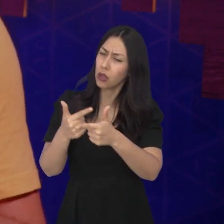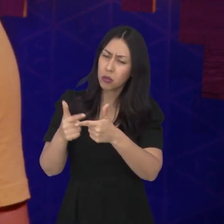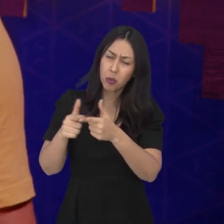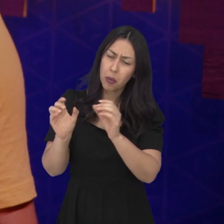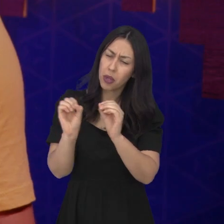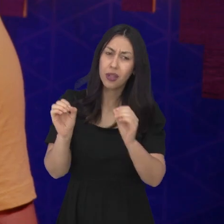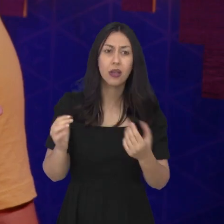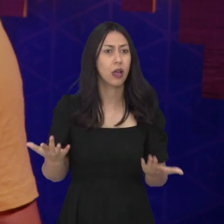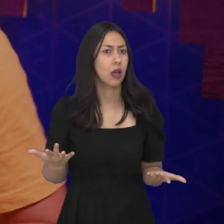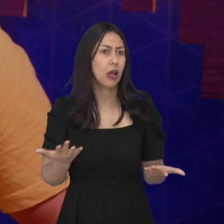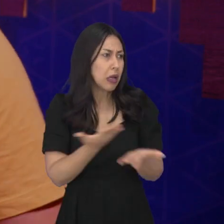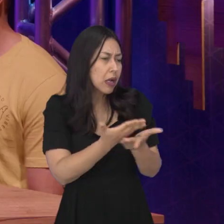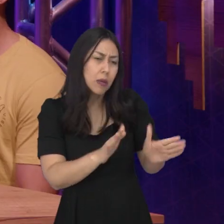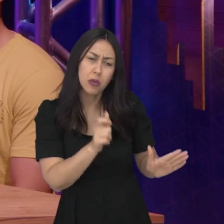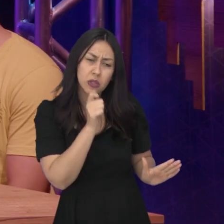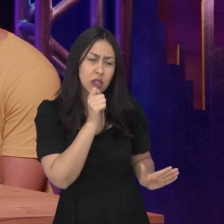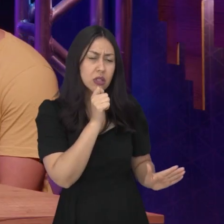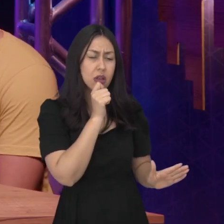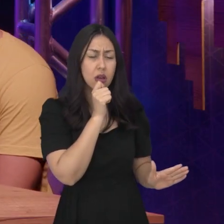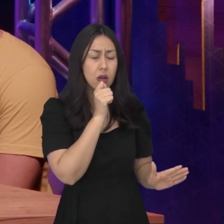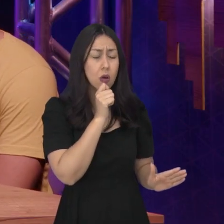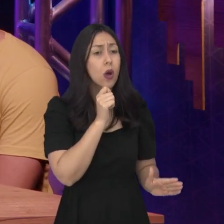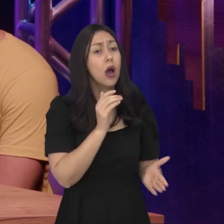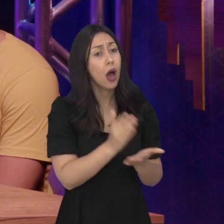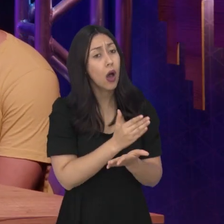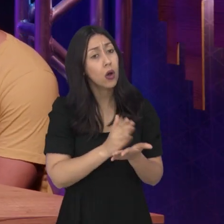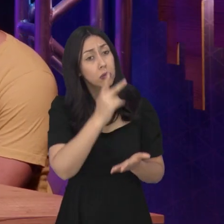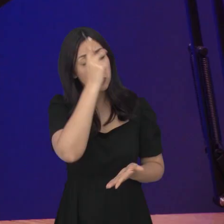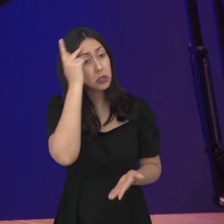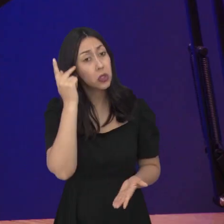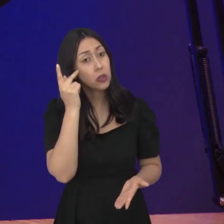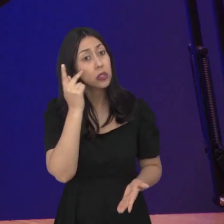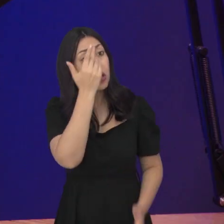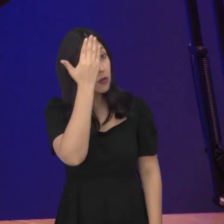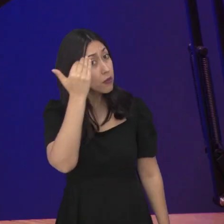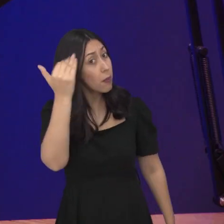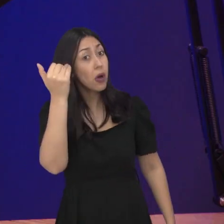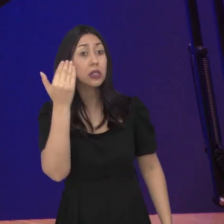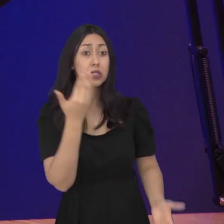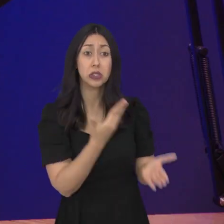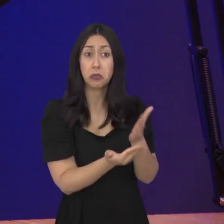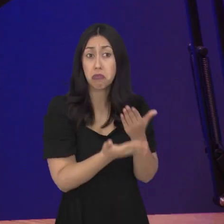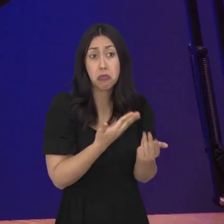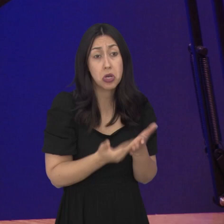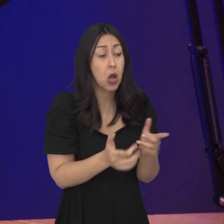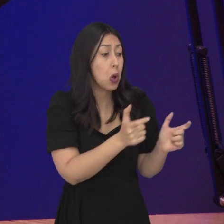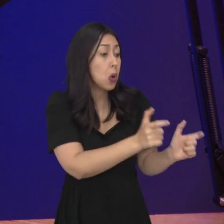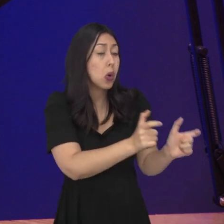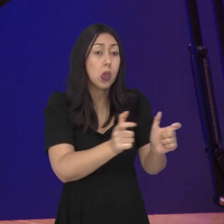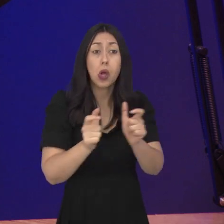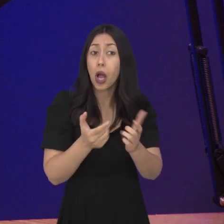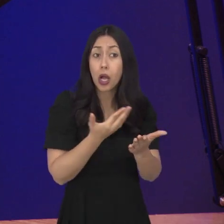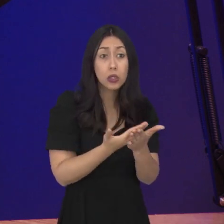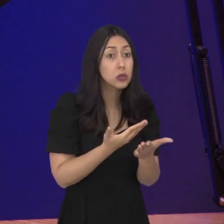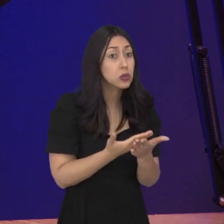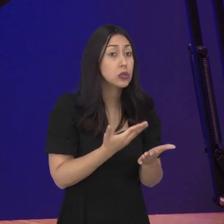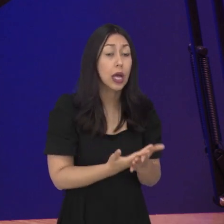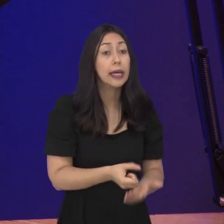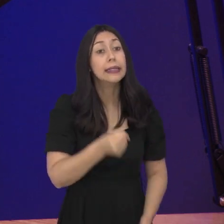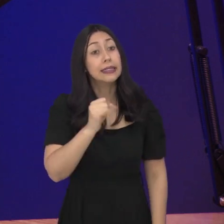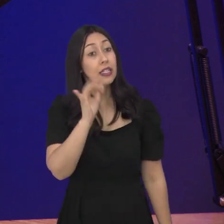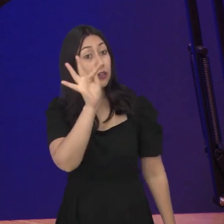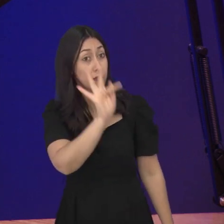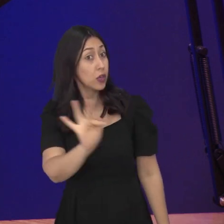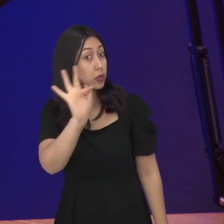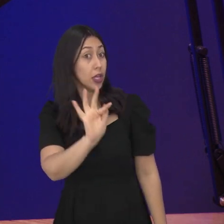tem problema, né, Vicky? Não é o fim do mundo, não né? É o fim do mundo. E muitas pessoas são bem-sucedidas, independente de onde elas estudaram, independente de